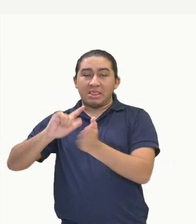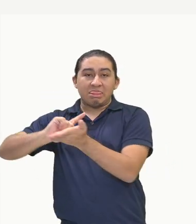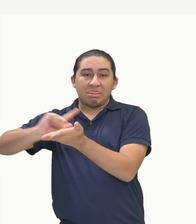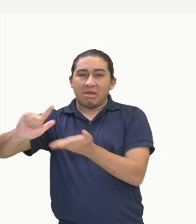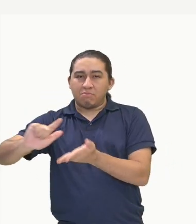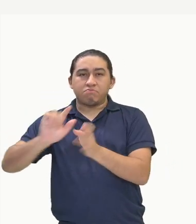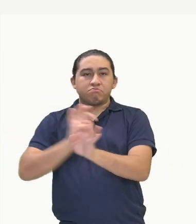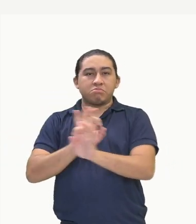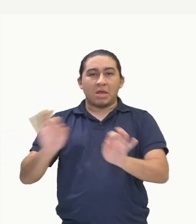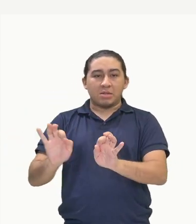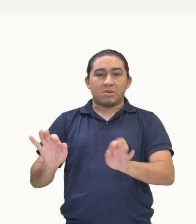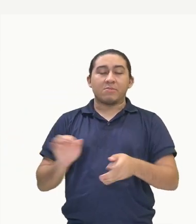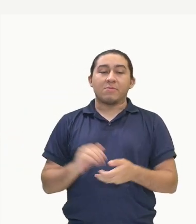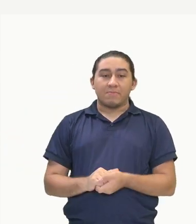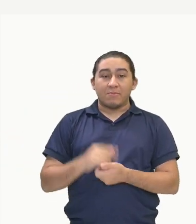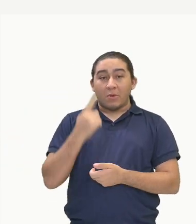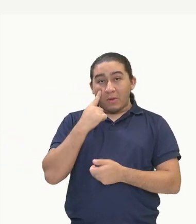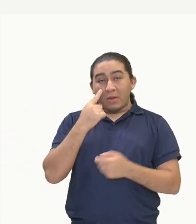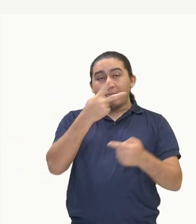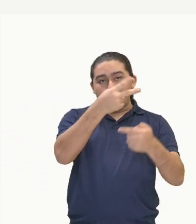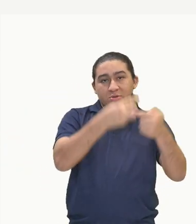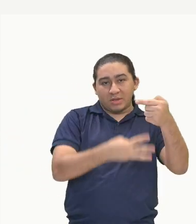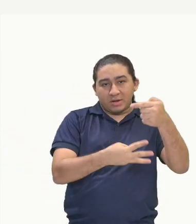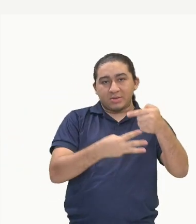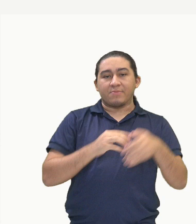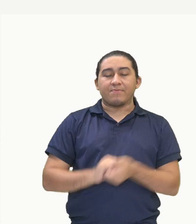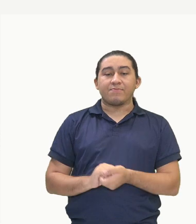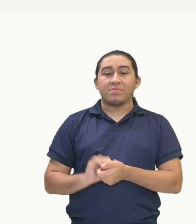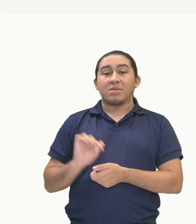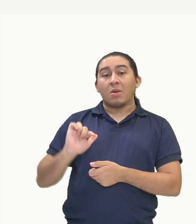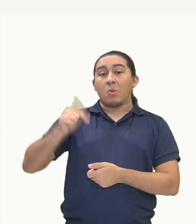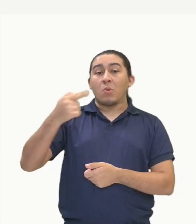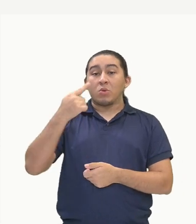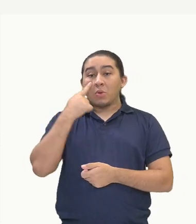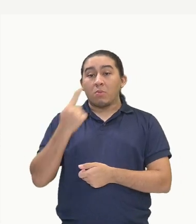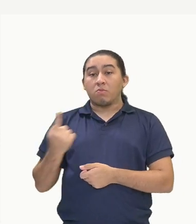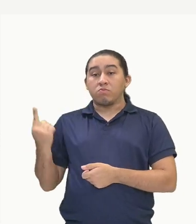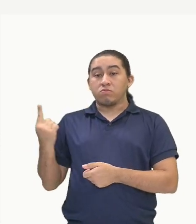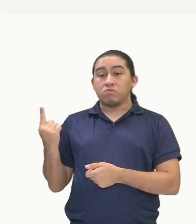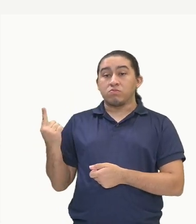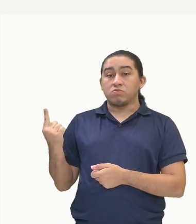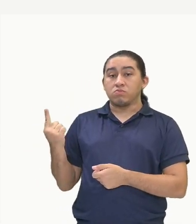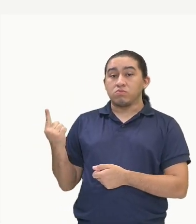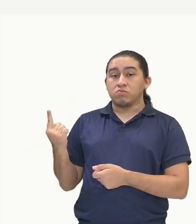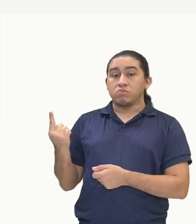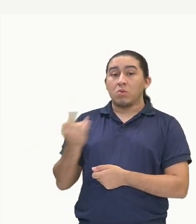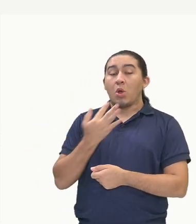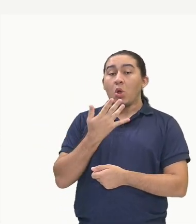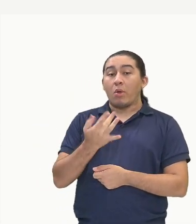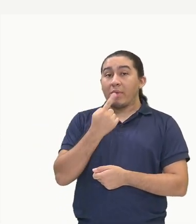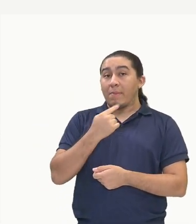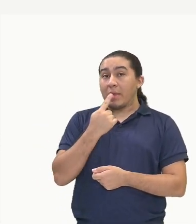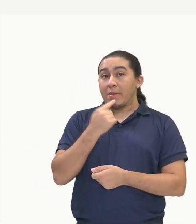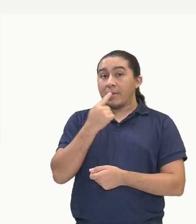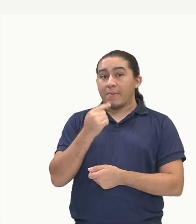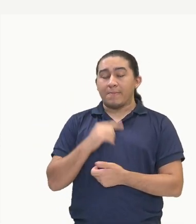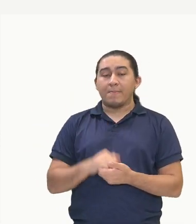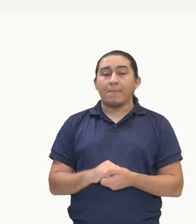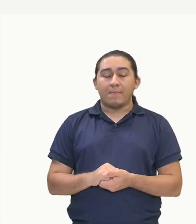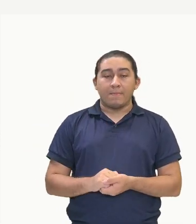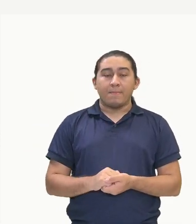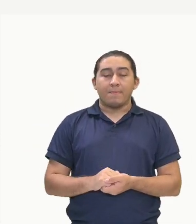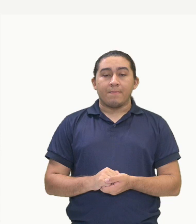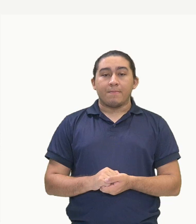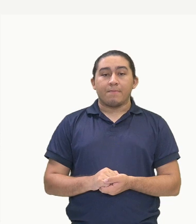na próxima figura, eu tenho aqui um hexágono, ou seja, uma figura dividida em 6 partes iguais.